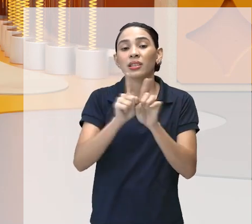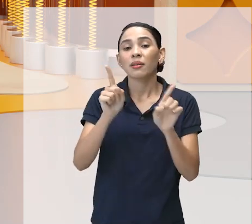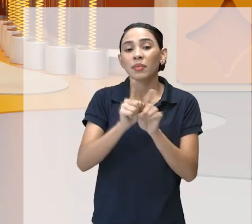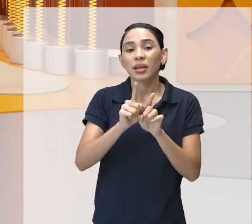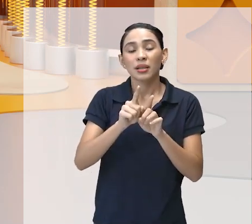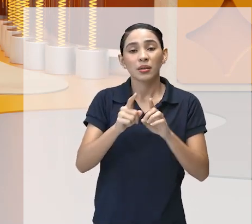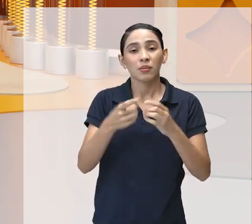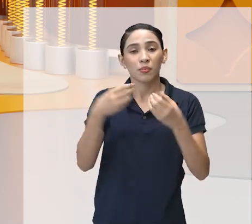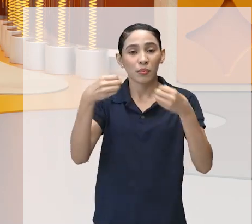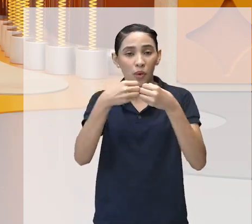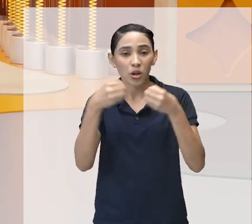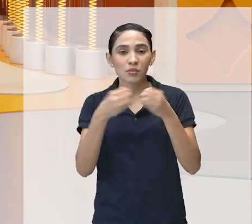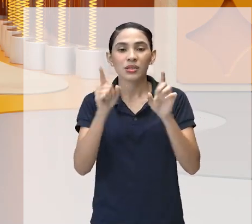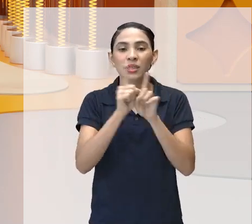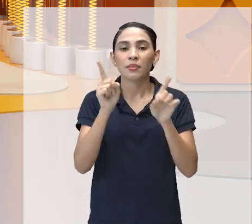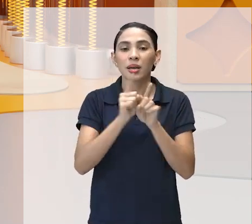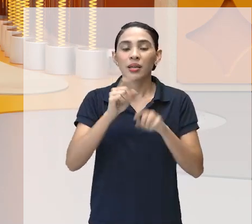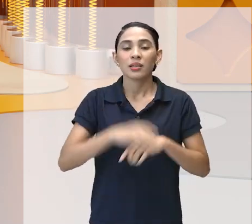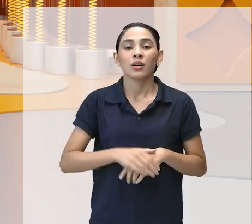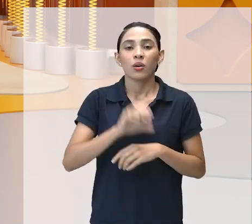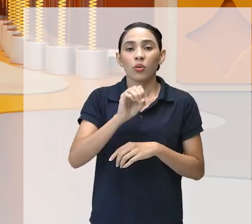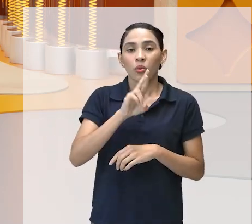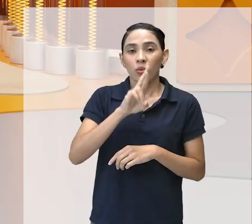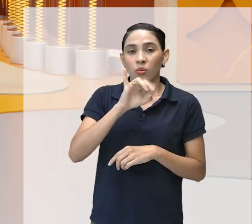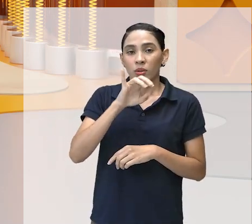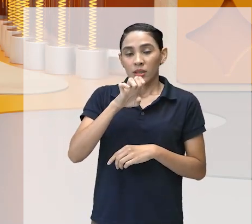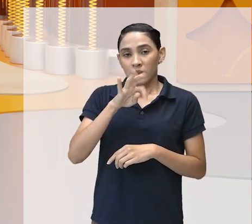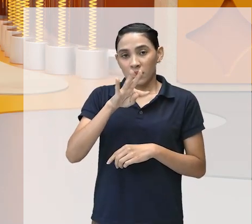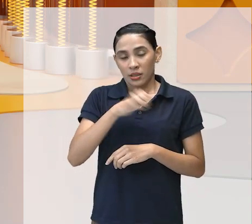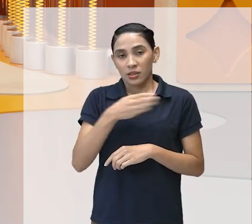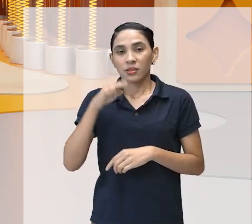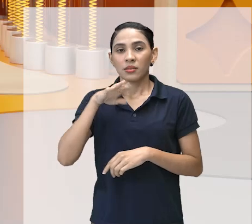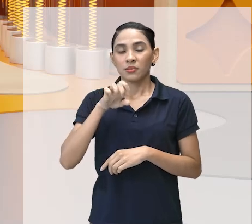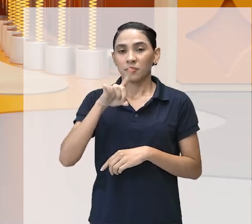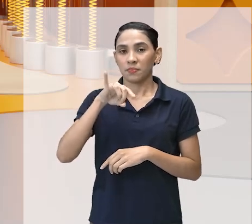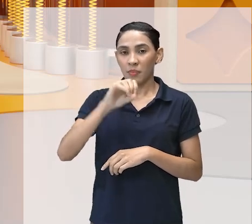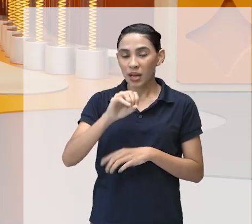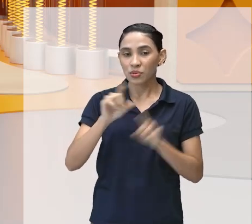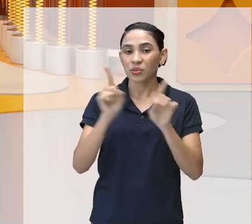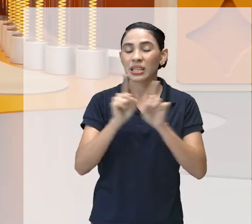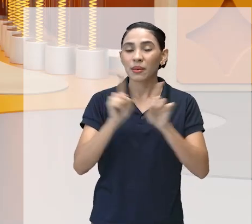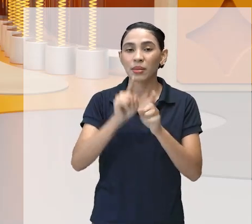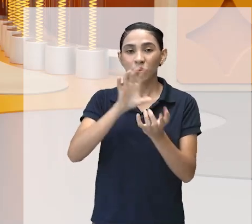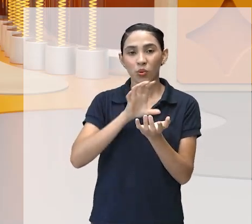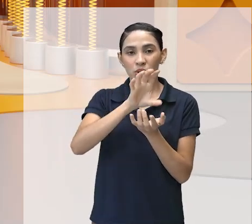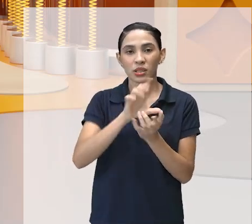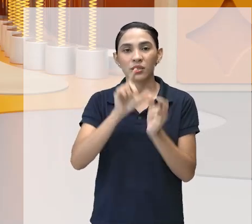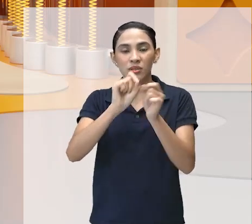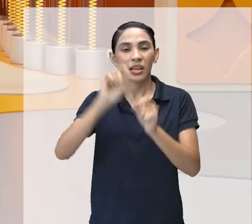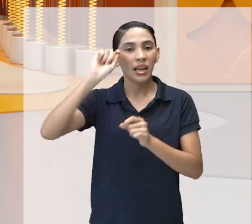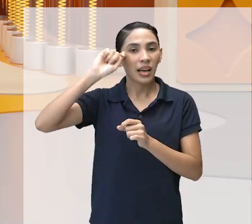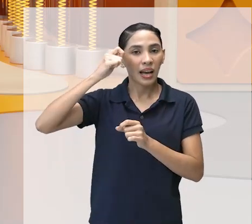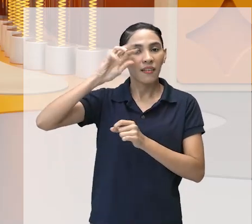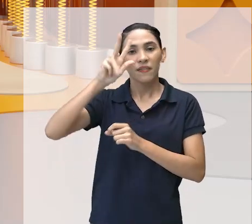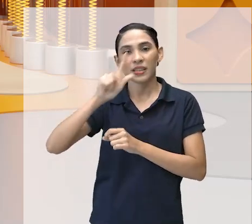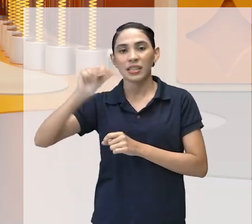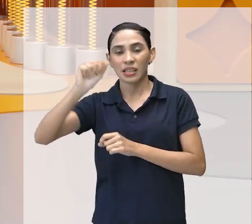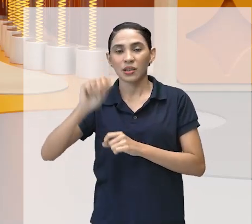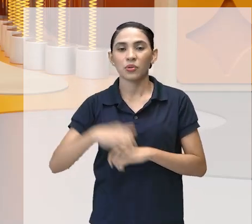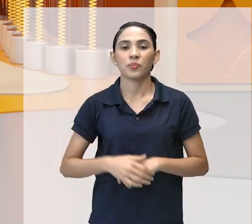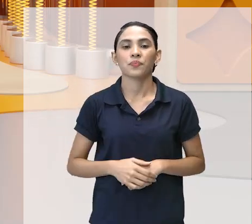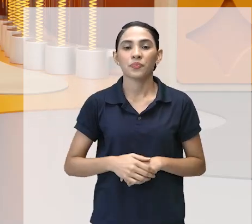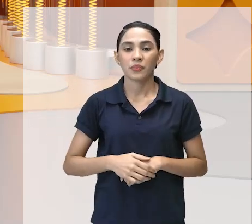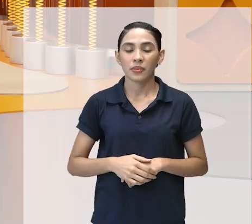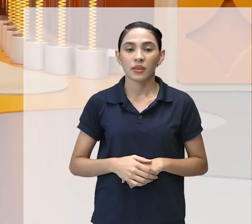disso, próximo da parte aqui do Oriente Médio e também do continente africano,